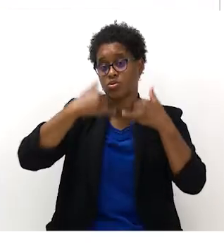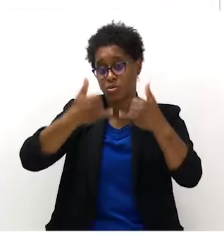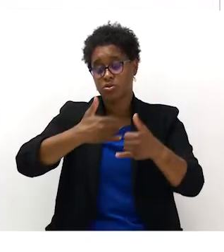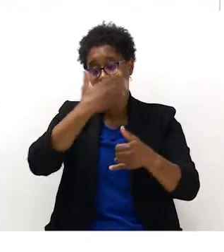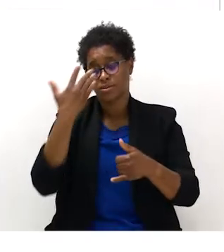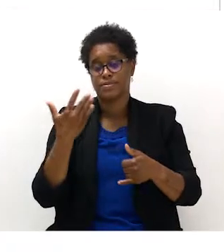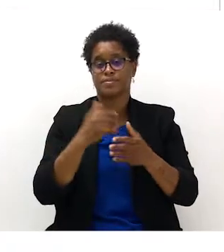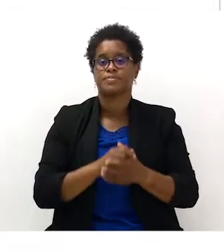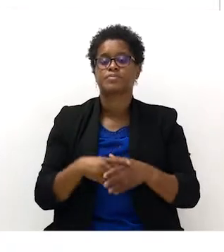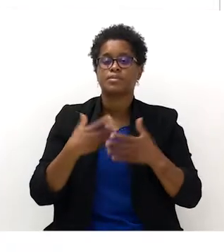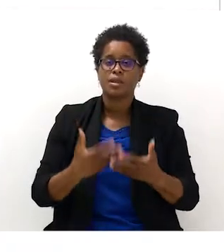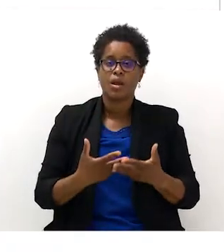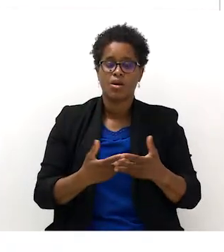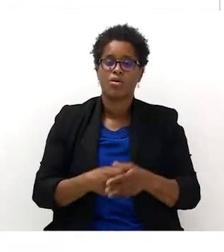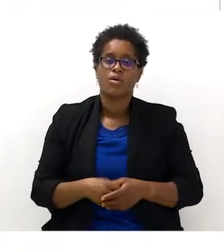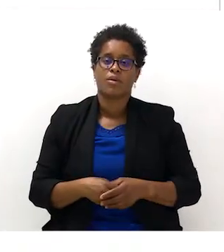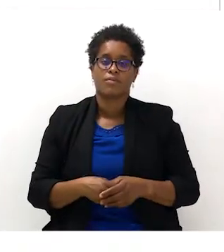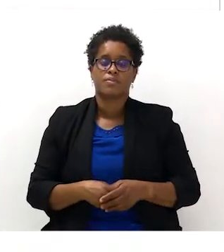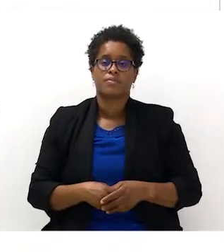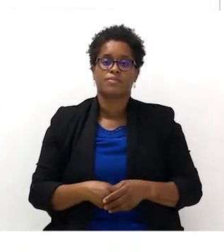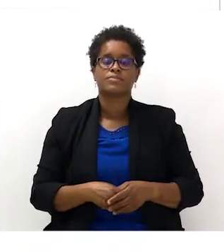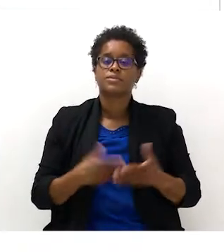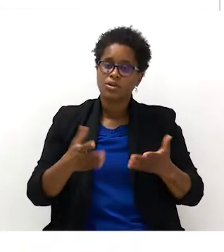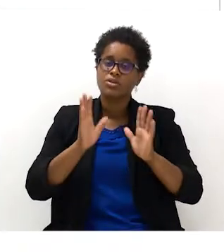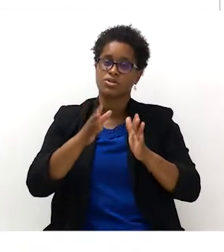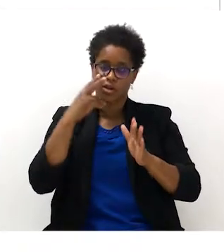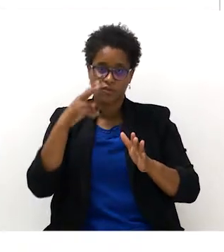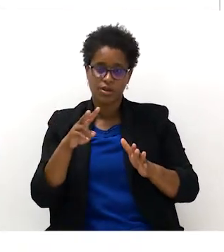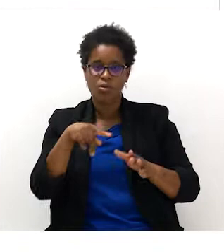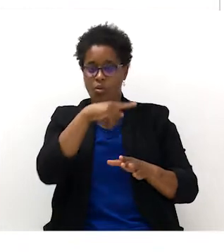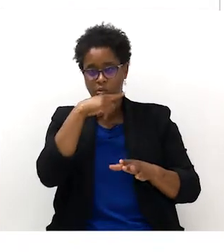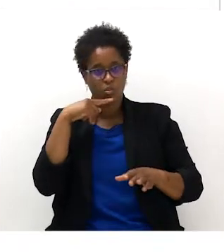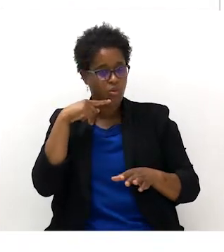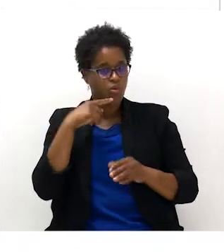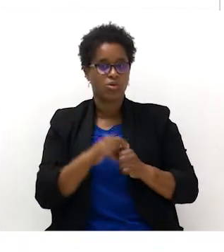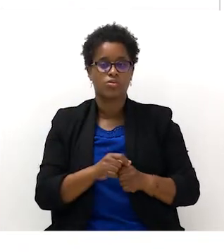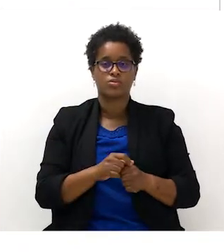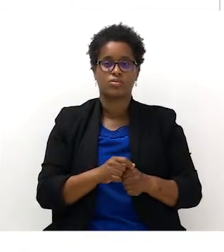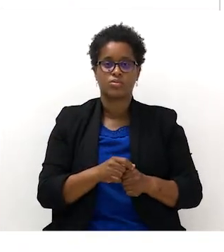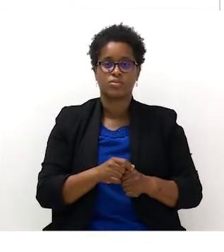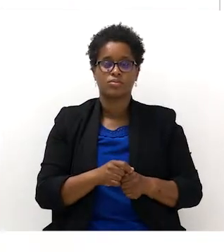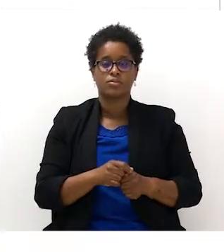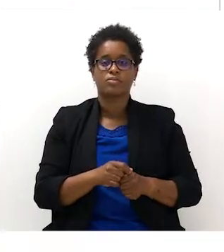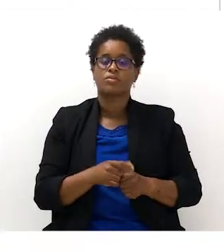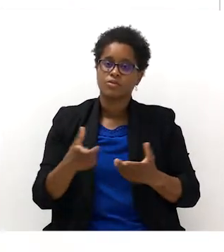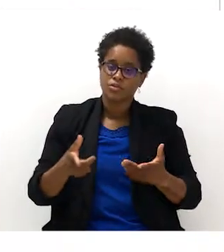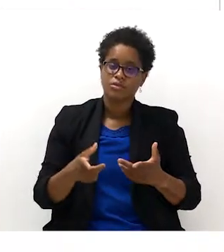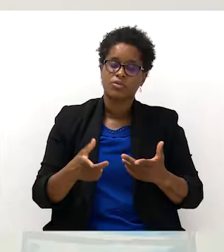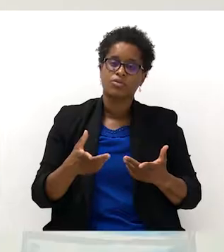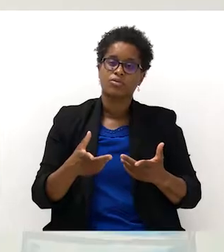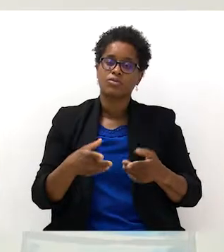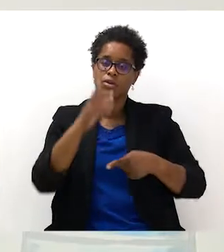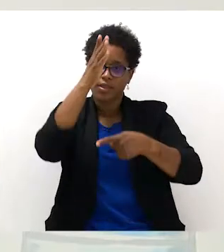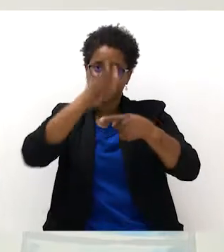Bem, agora, como já vimos, o bolo foi dividido em 2 partes iguais,